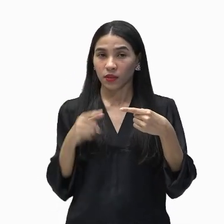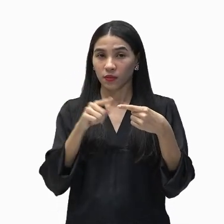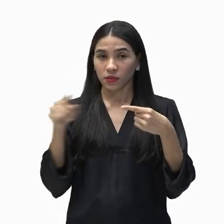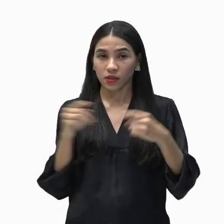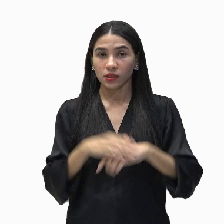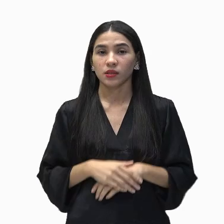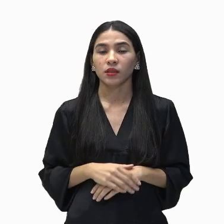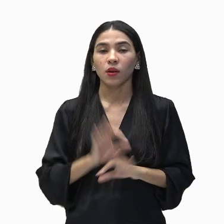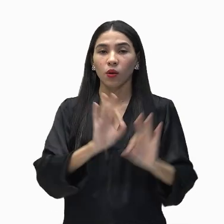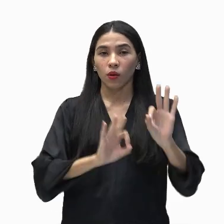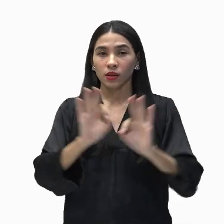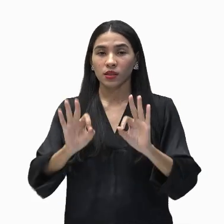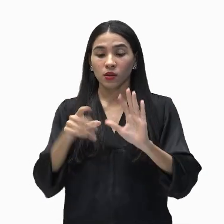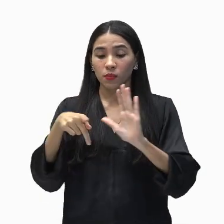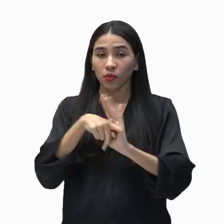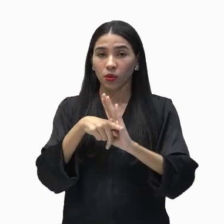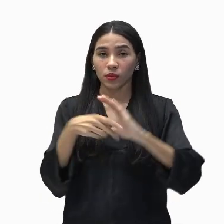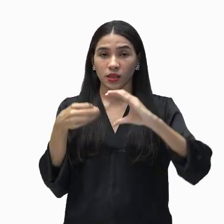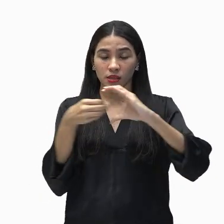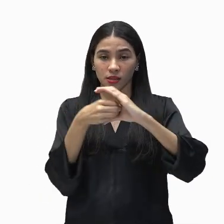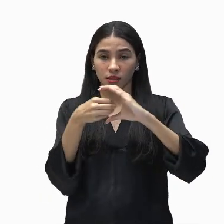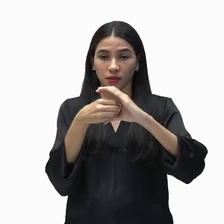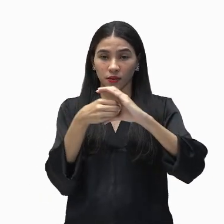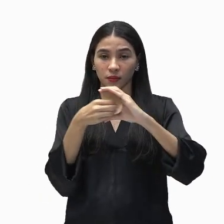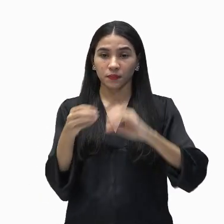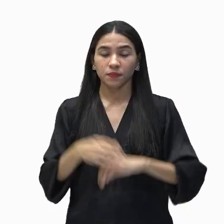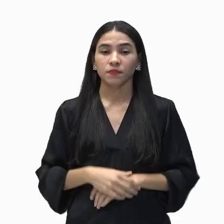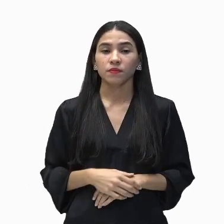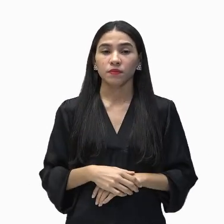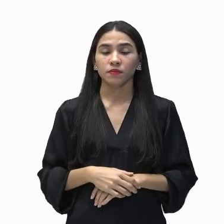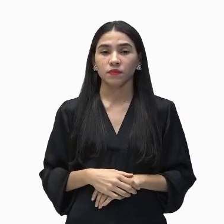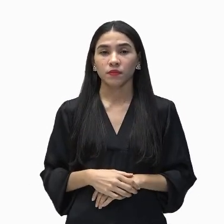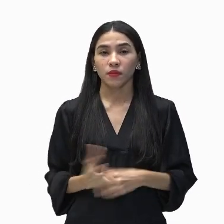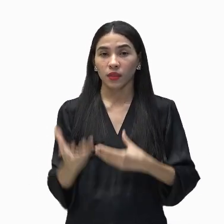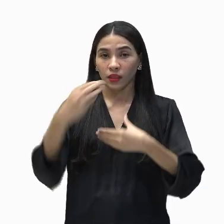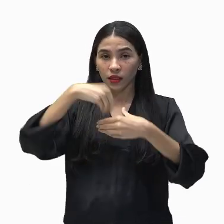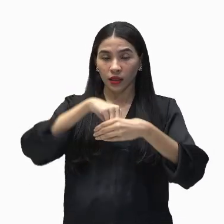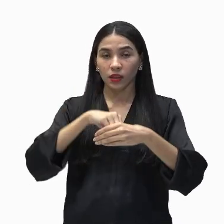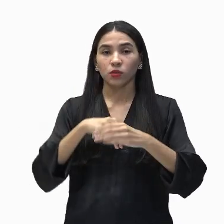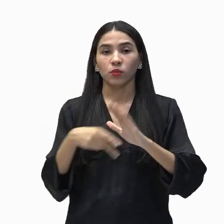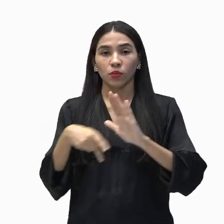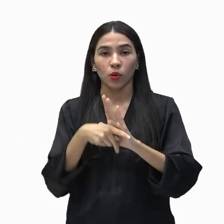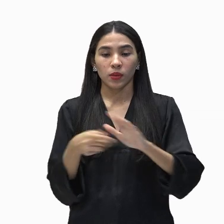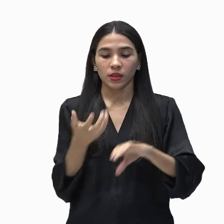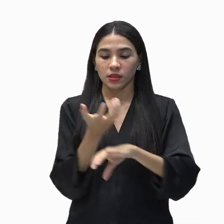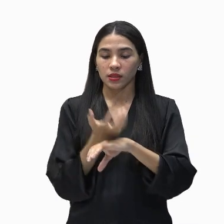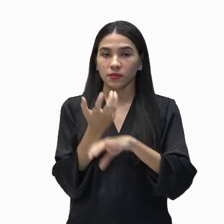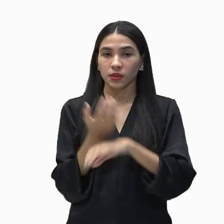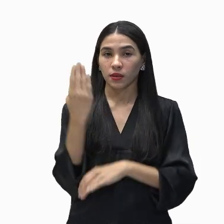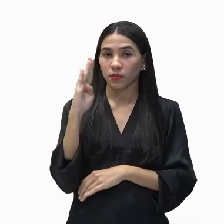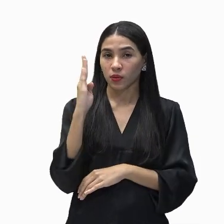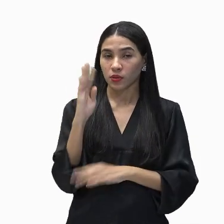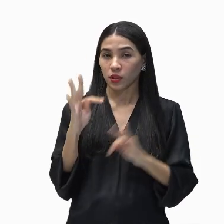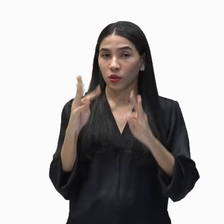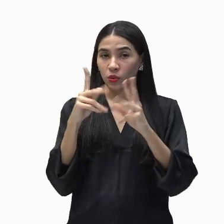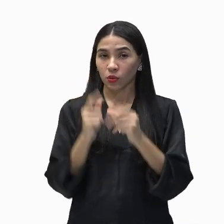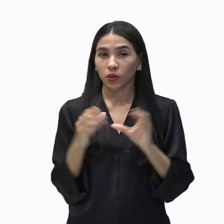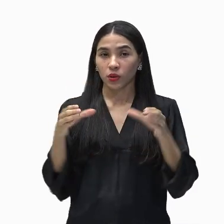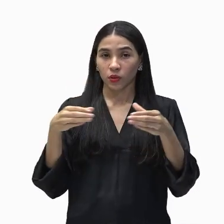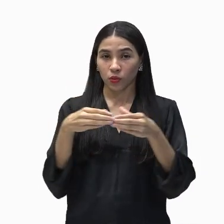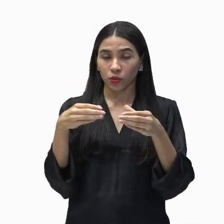a organização celular. Dentro da unidade da biologia, todo ser vivo ele vai ter